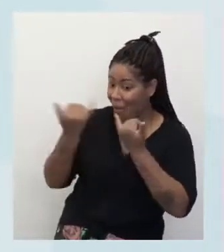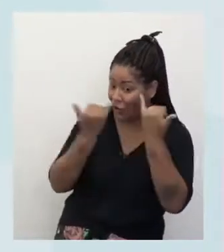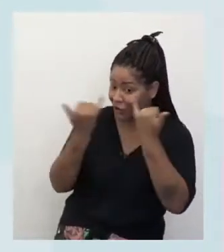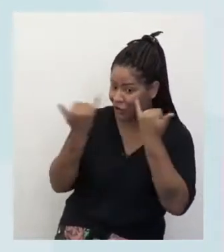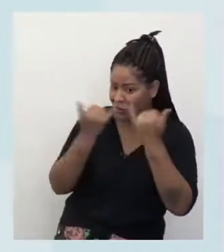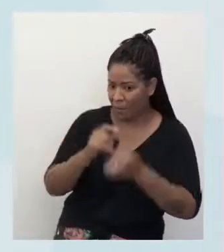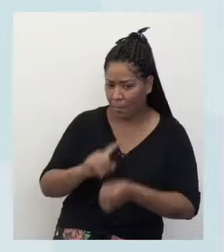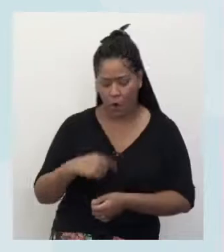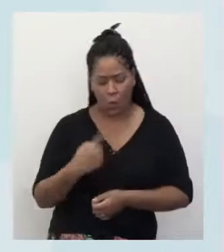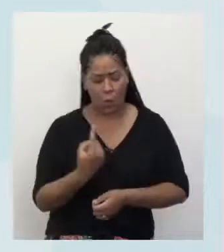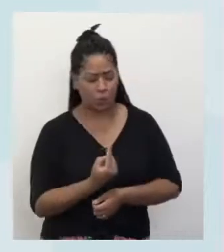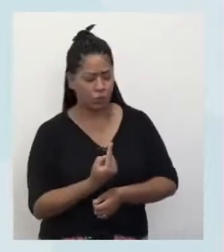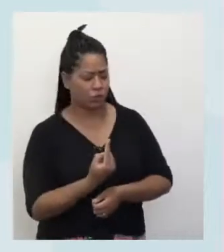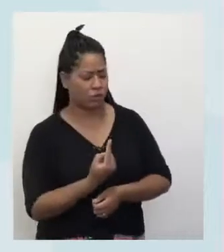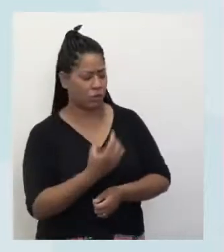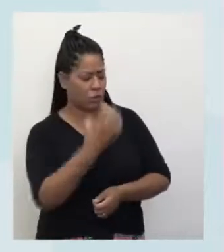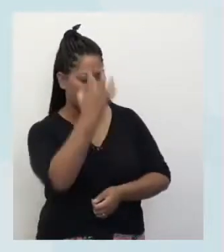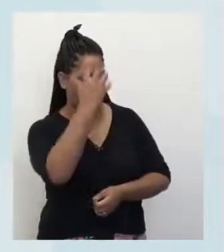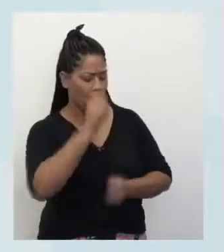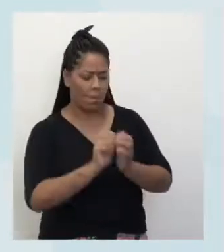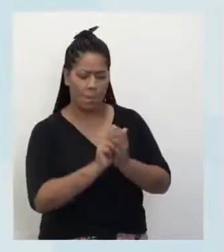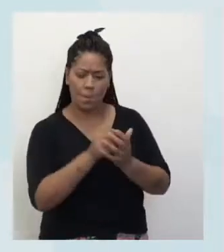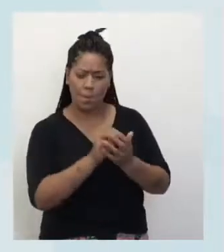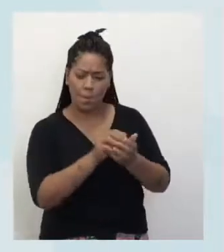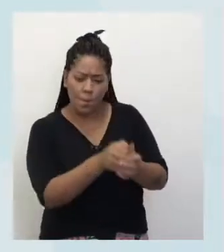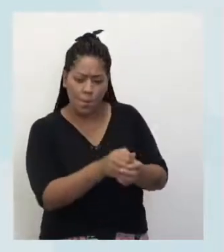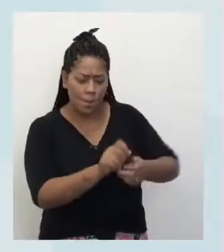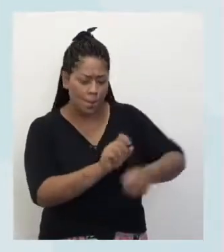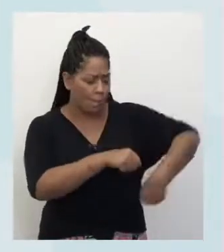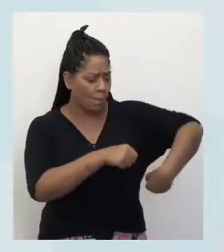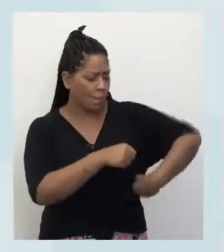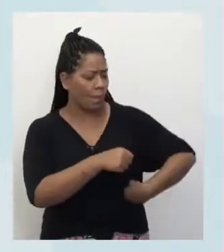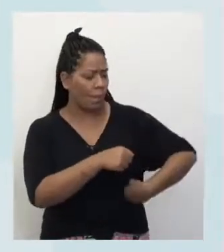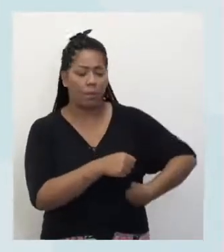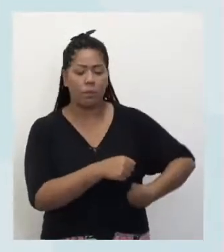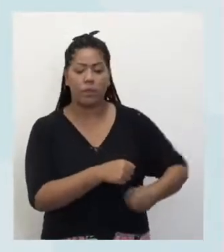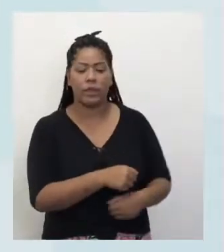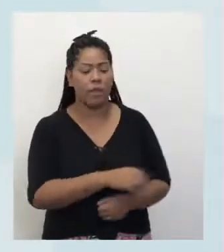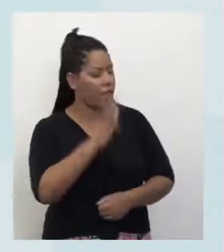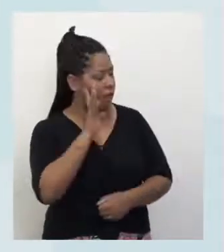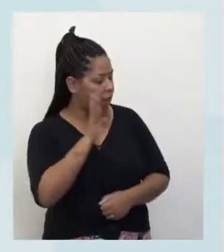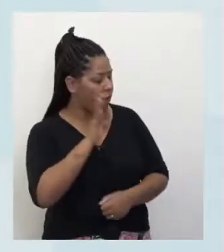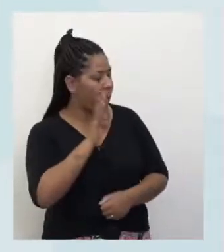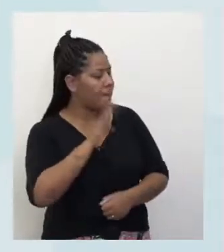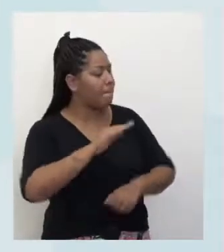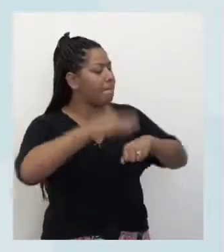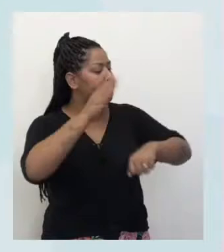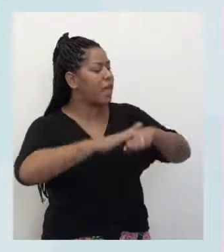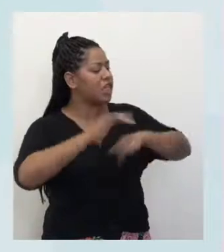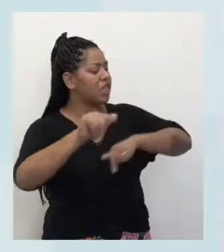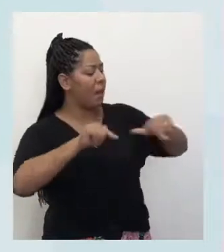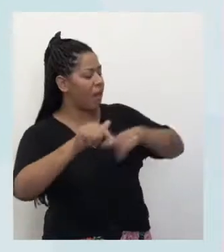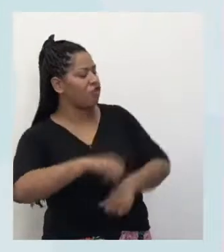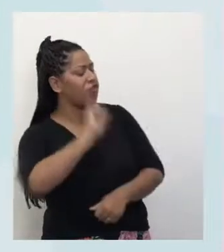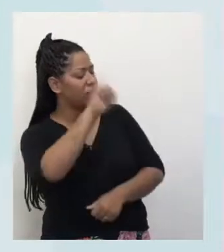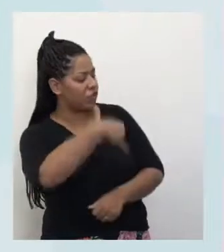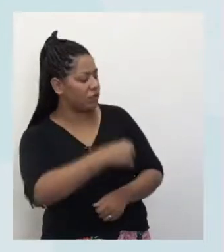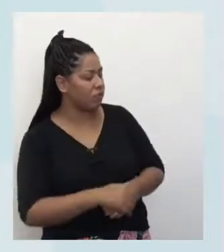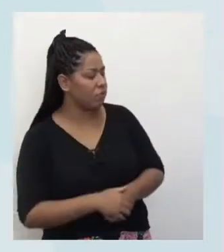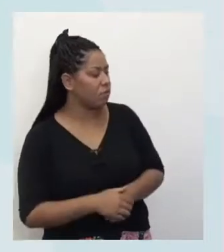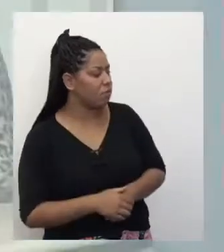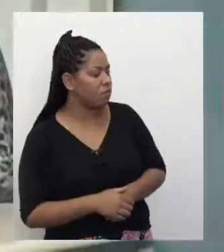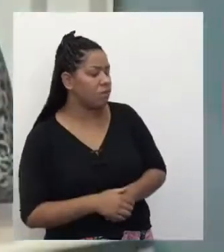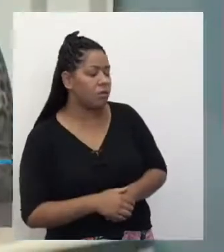com o jornal já enrolado, né? E diz assim, legal seria mais emprego, isso sim, tá? Agora